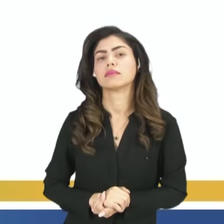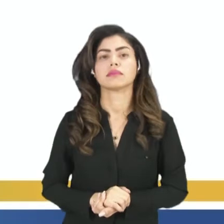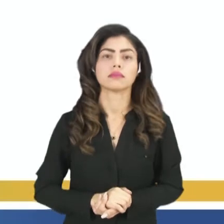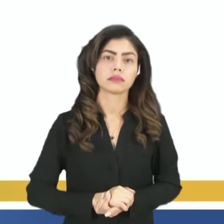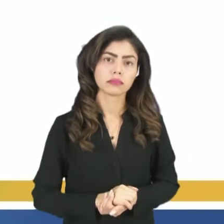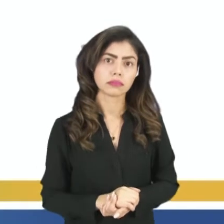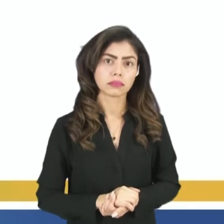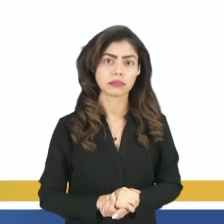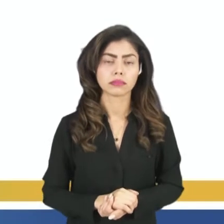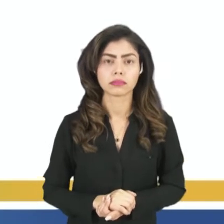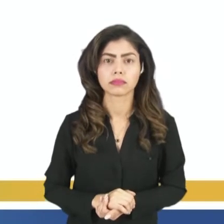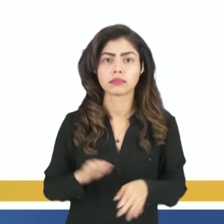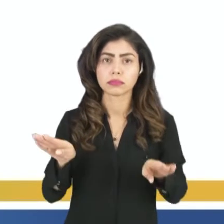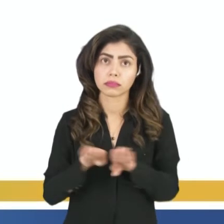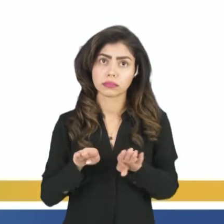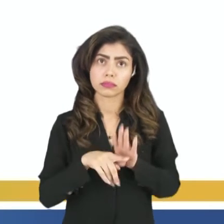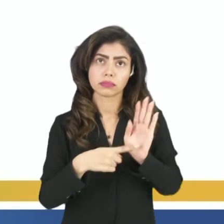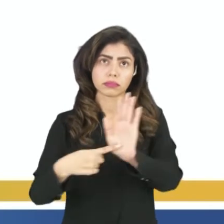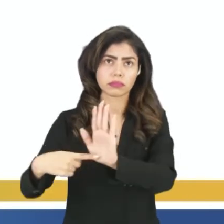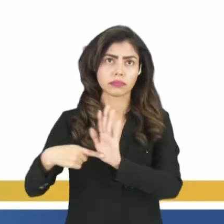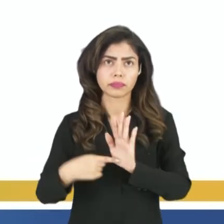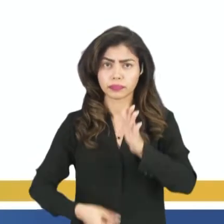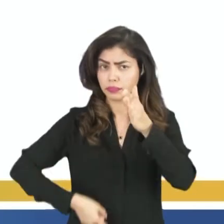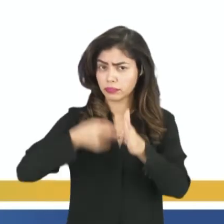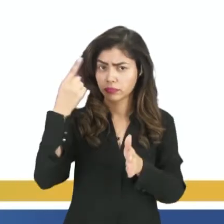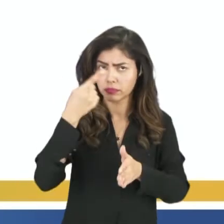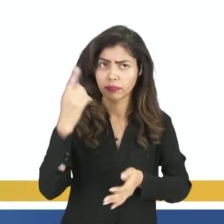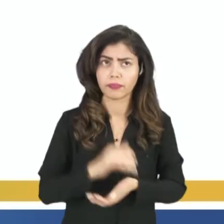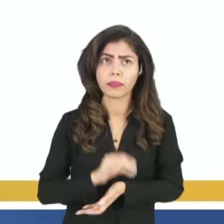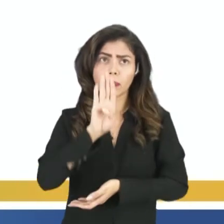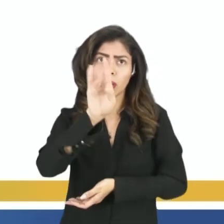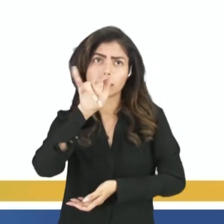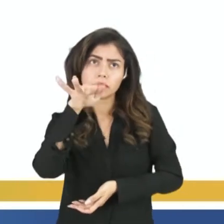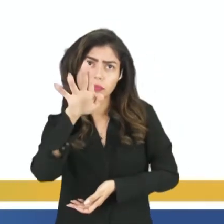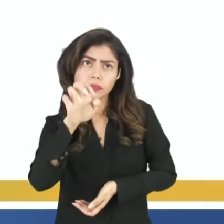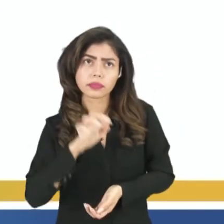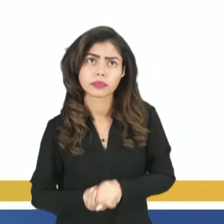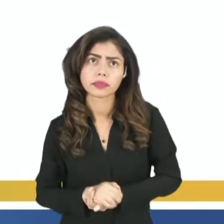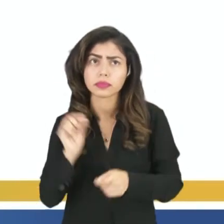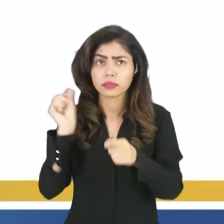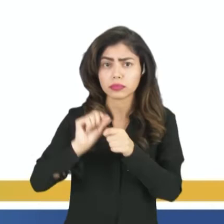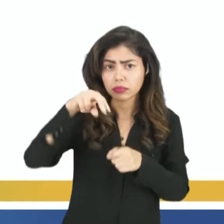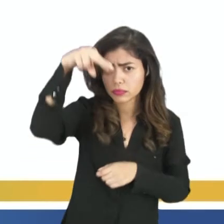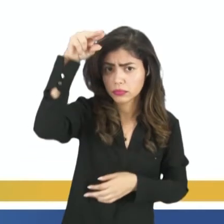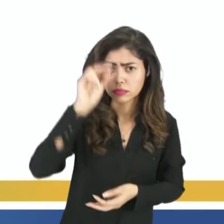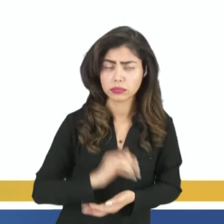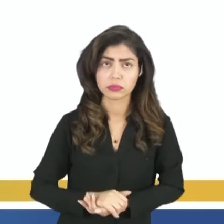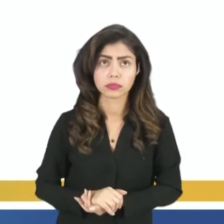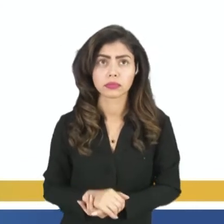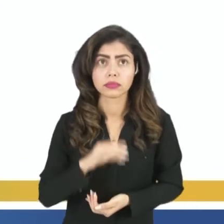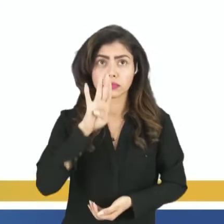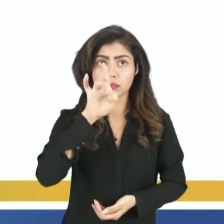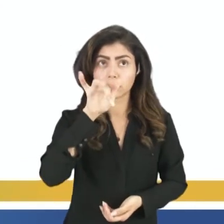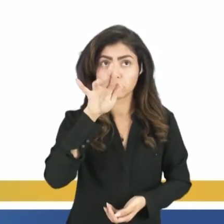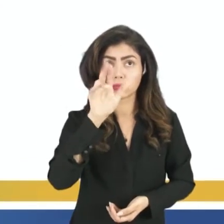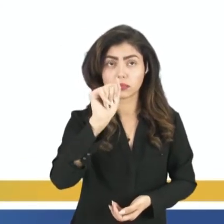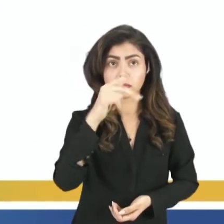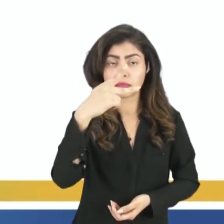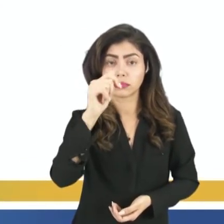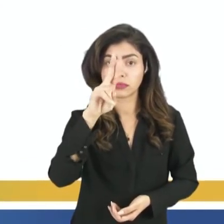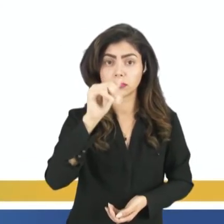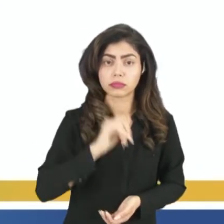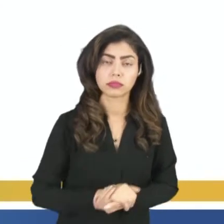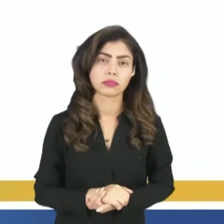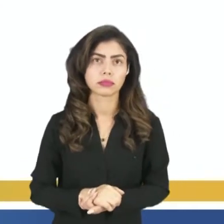Então vamos observar aqui, né, temos aqui nessa primeira coluna Belém, que faz parte da região norte, né, Belém no Pará faz parte